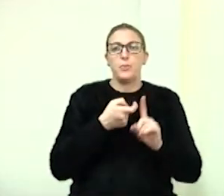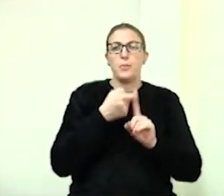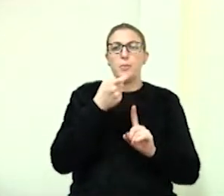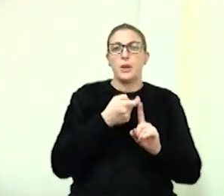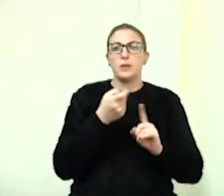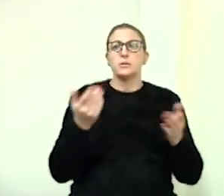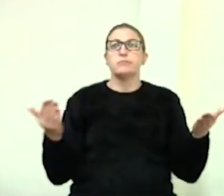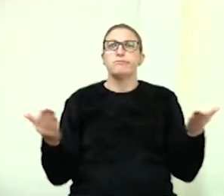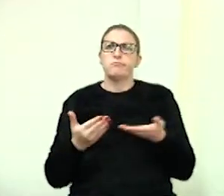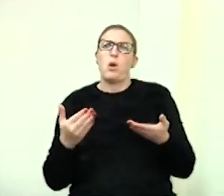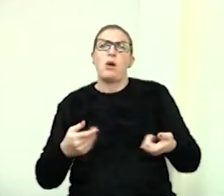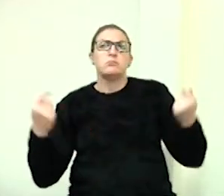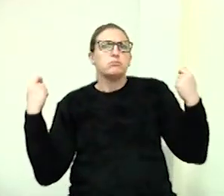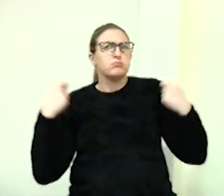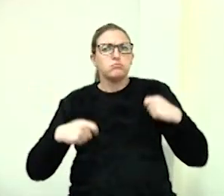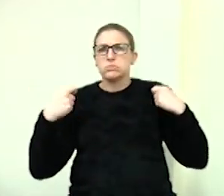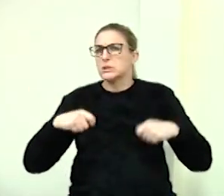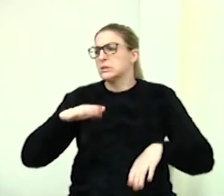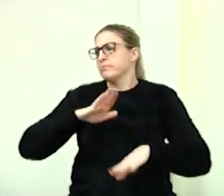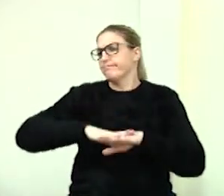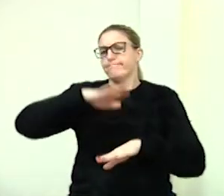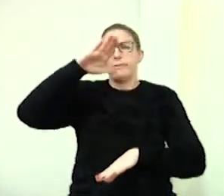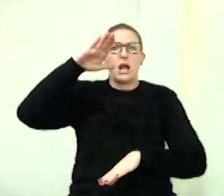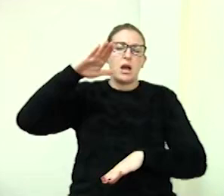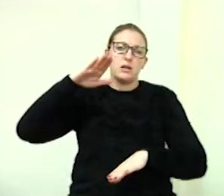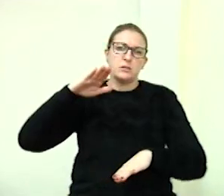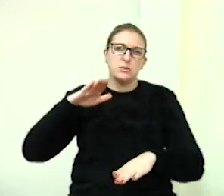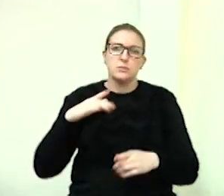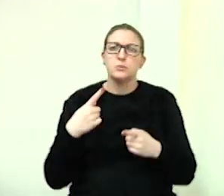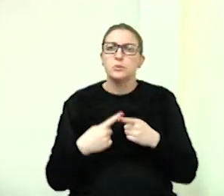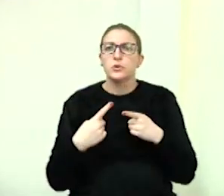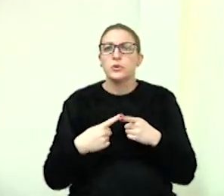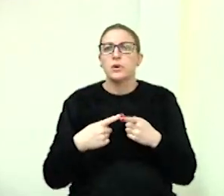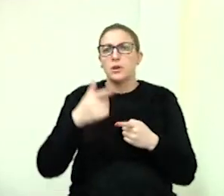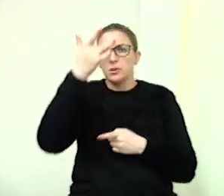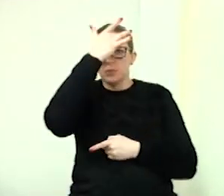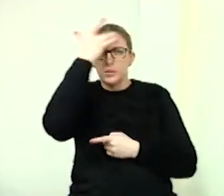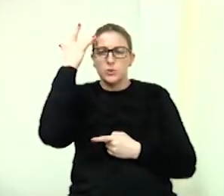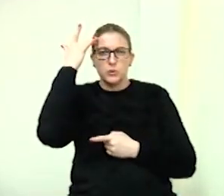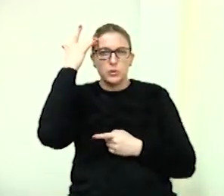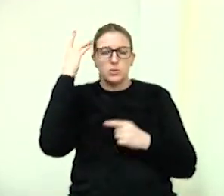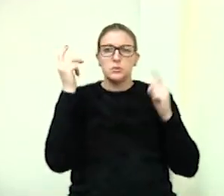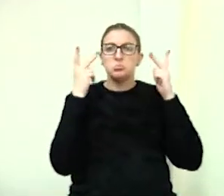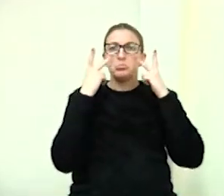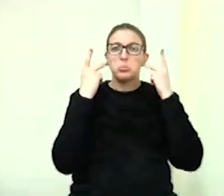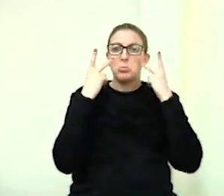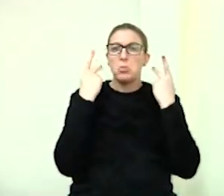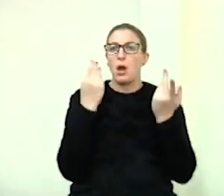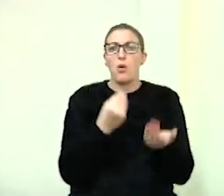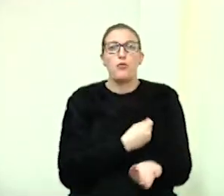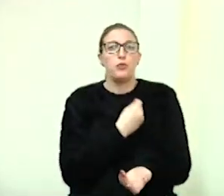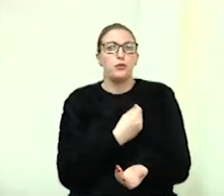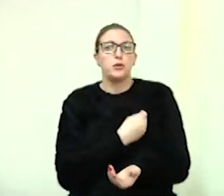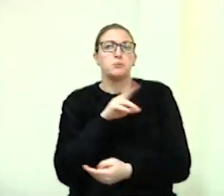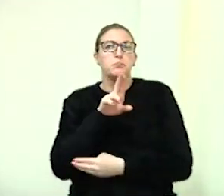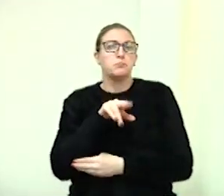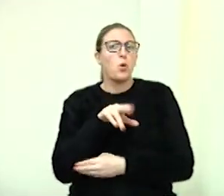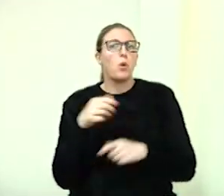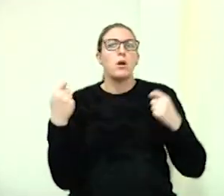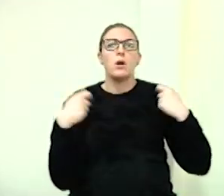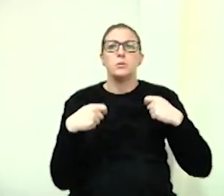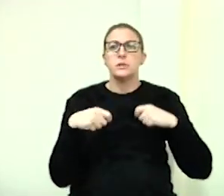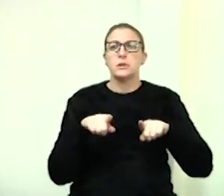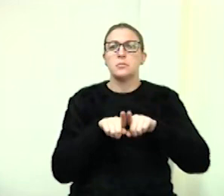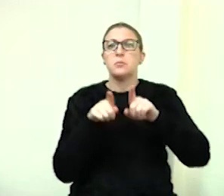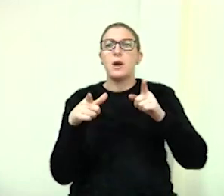volto a dizer, talvez de pessoas que, num ciclo normal de vida, nunca iam passar necessidade. Mas tem gente que trabalhava